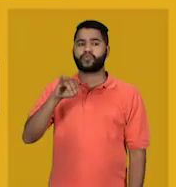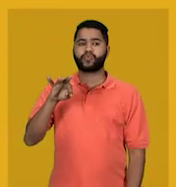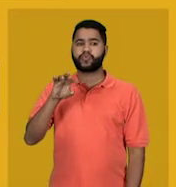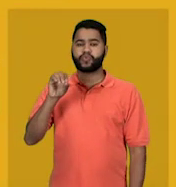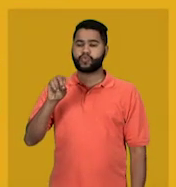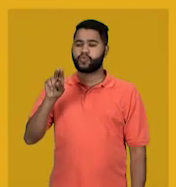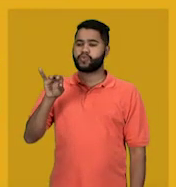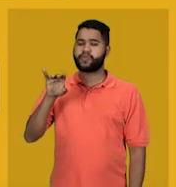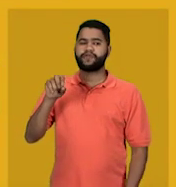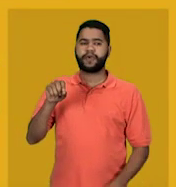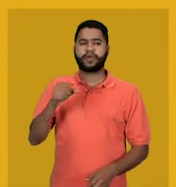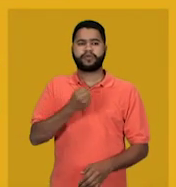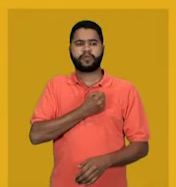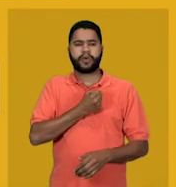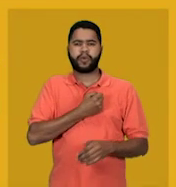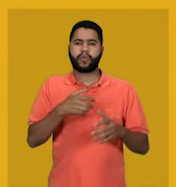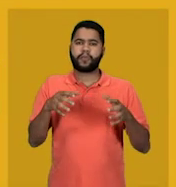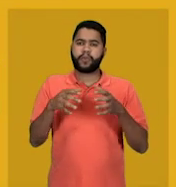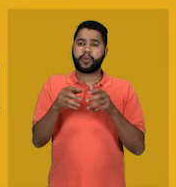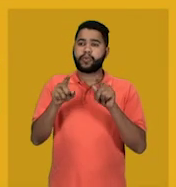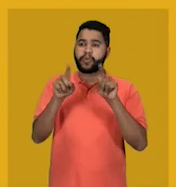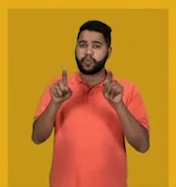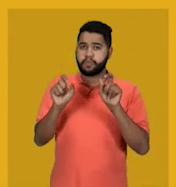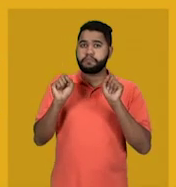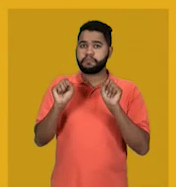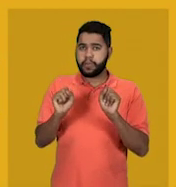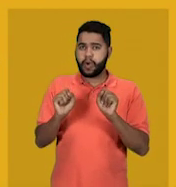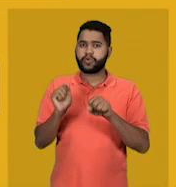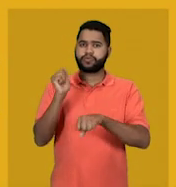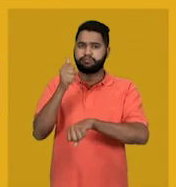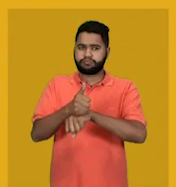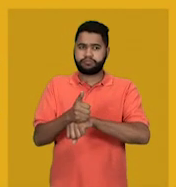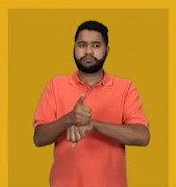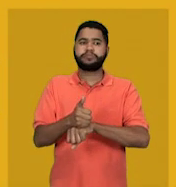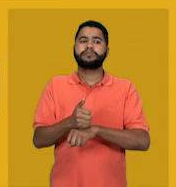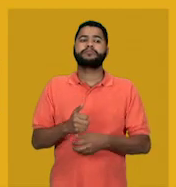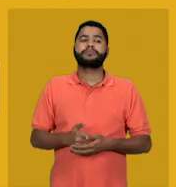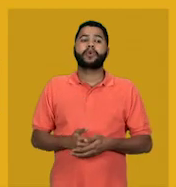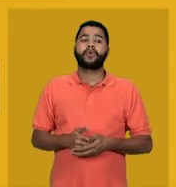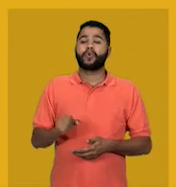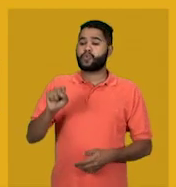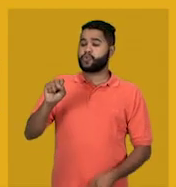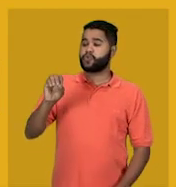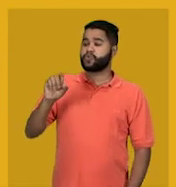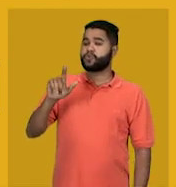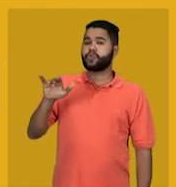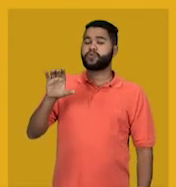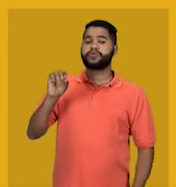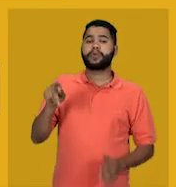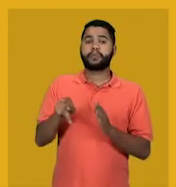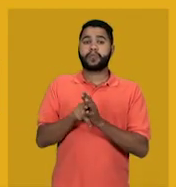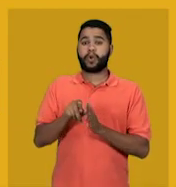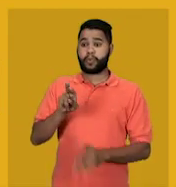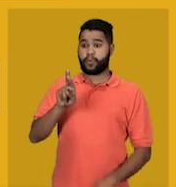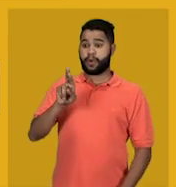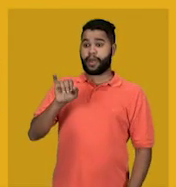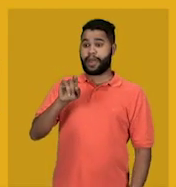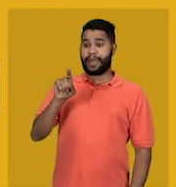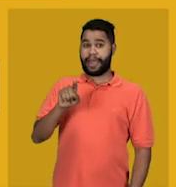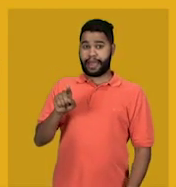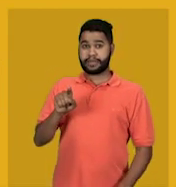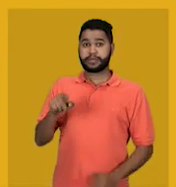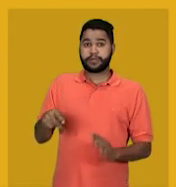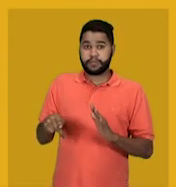por todos os valores que é uma incógnita pode assumir conjunto solução é o conjunto formado pelas raízes da equação